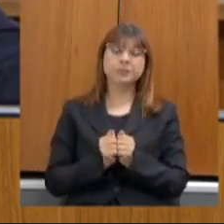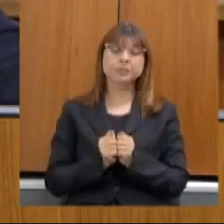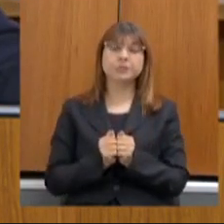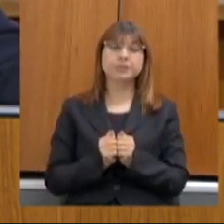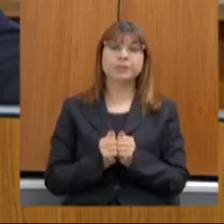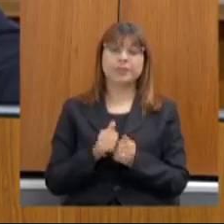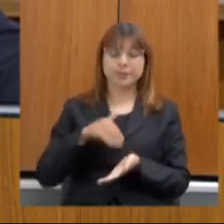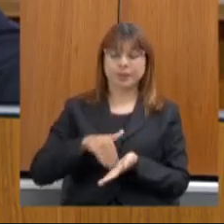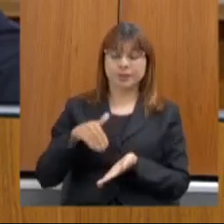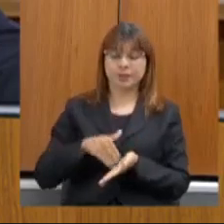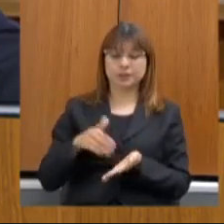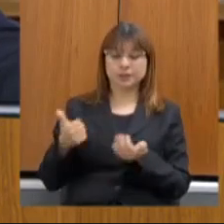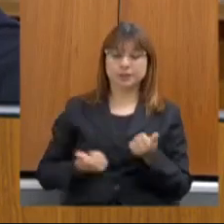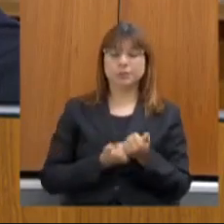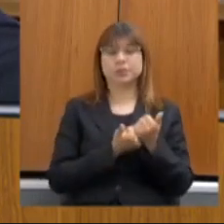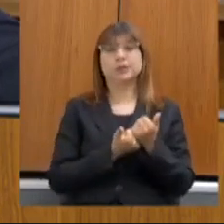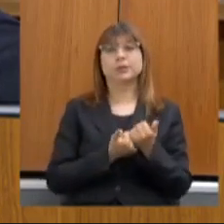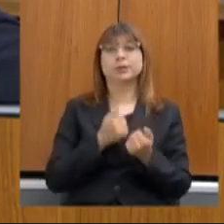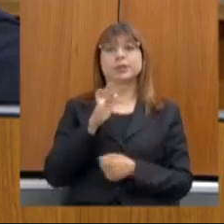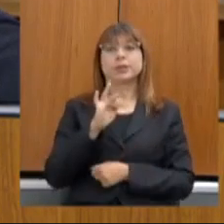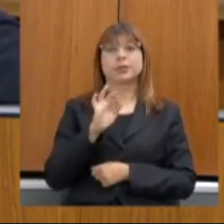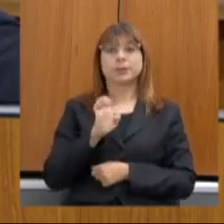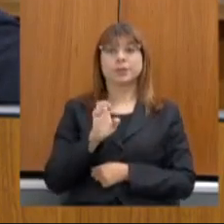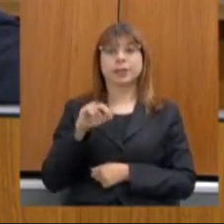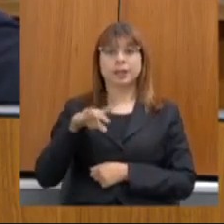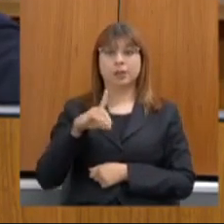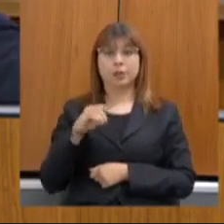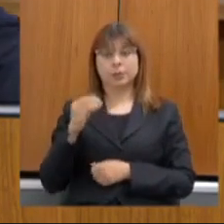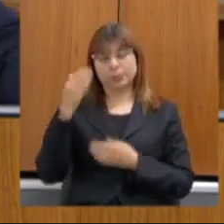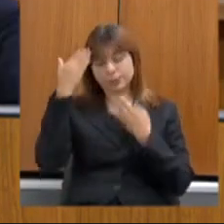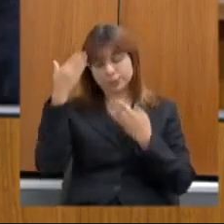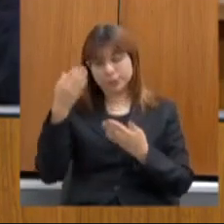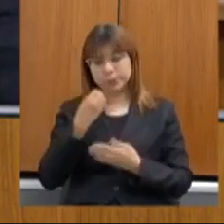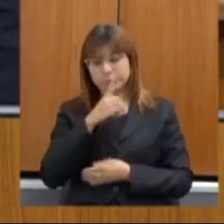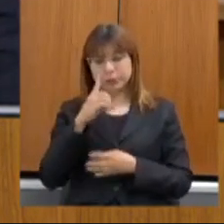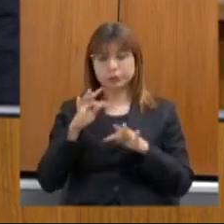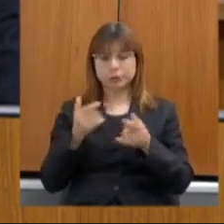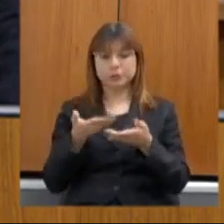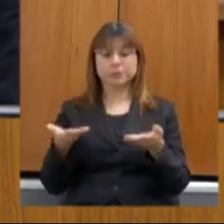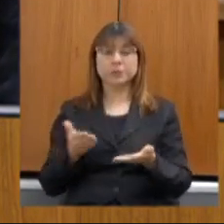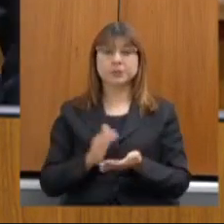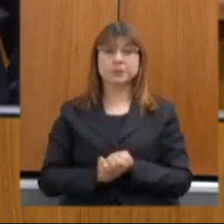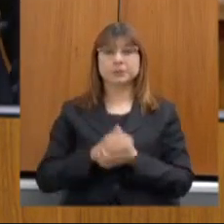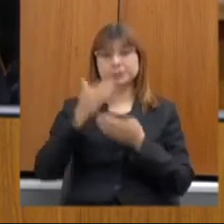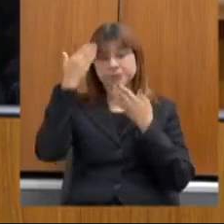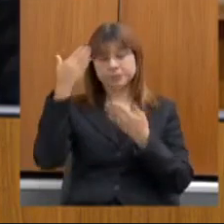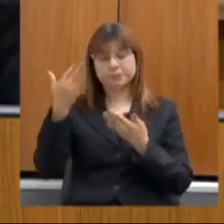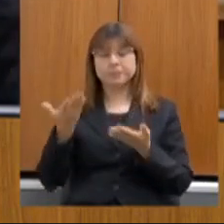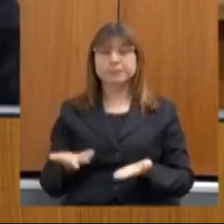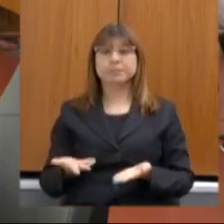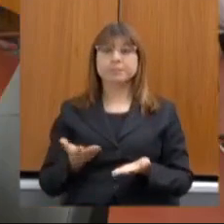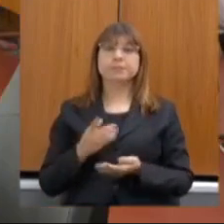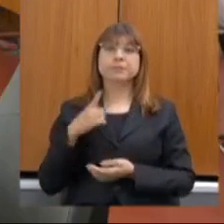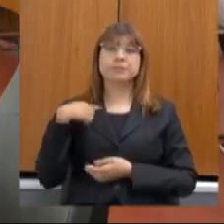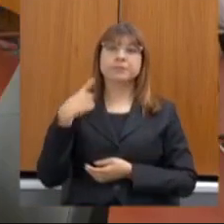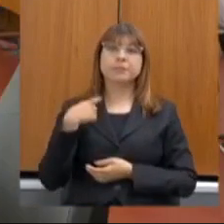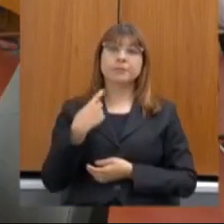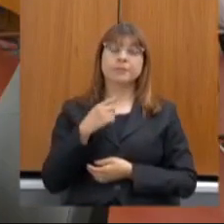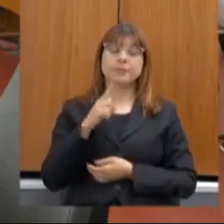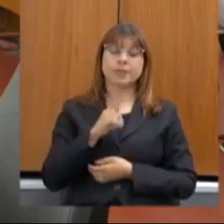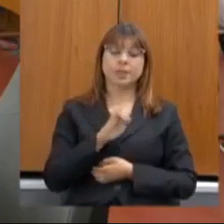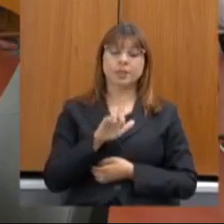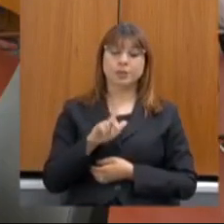nosso secretário de junto Fernando passado Muito obrigado e um bom dia a todos Agradeço pelas palavras do deputado